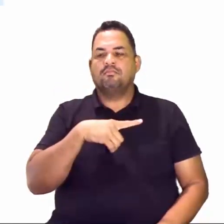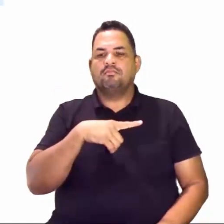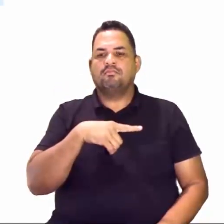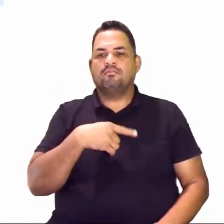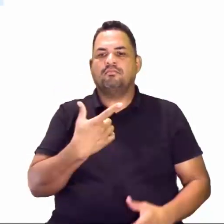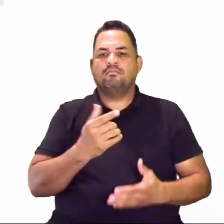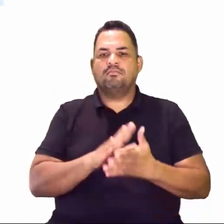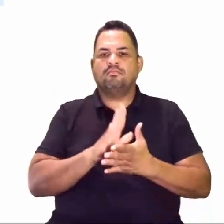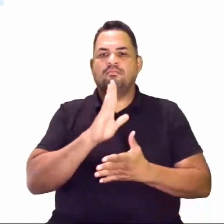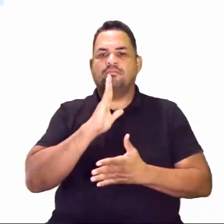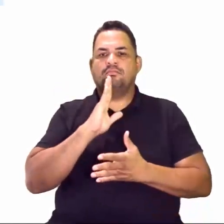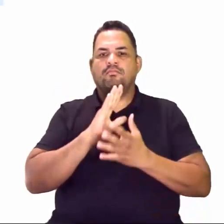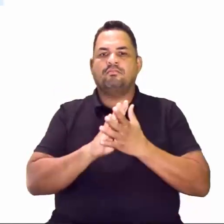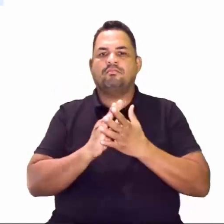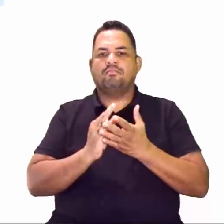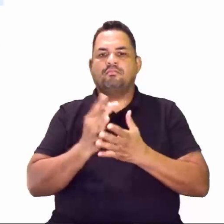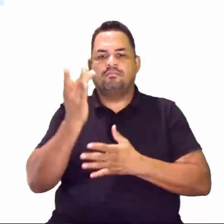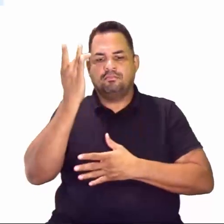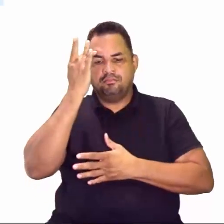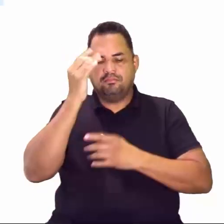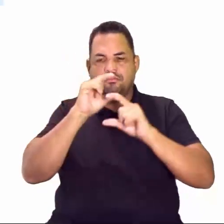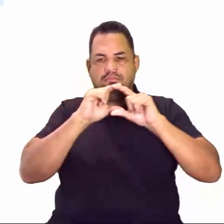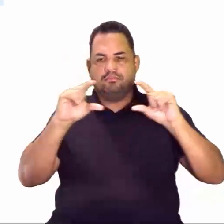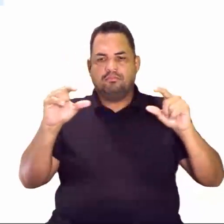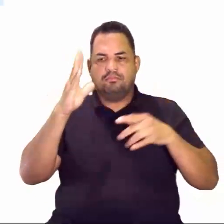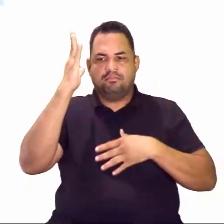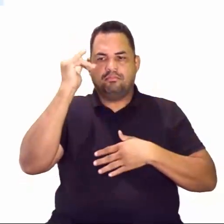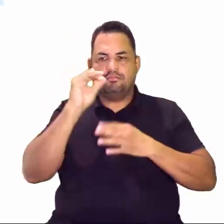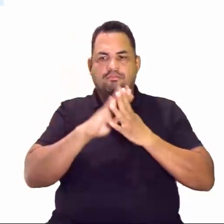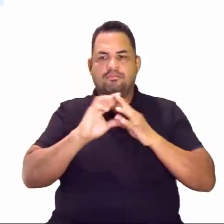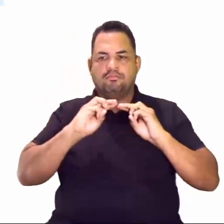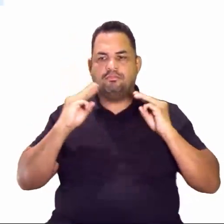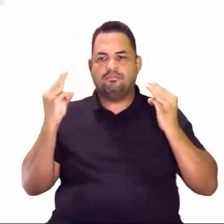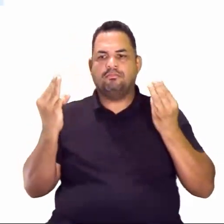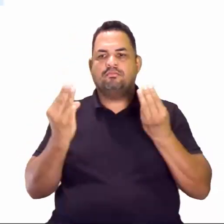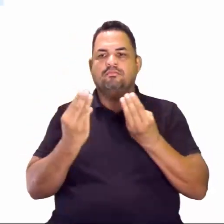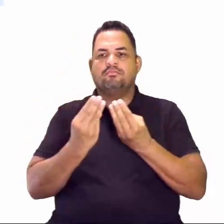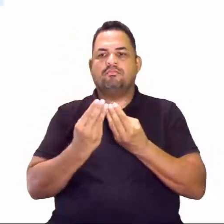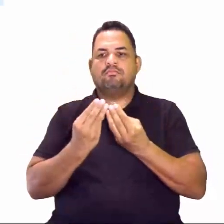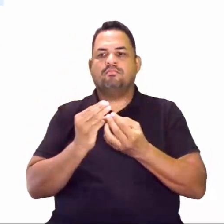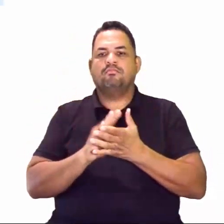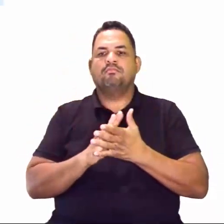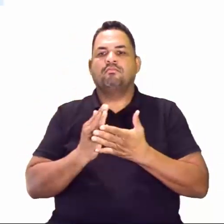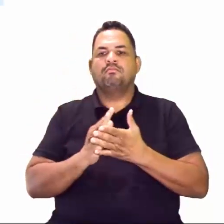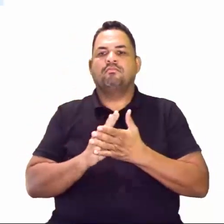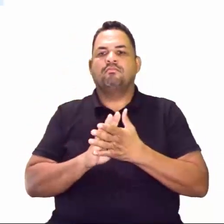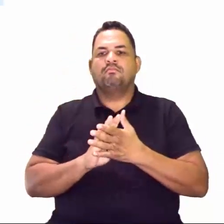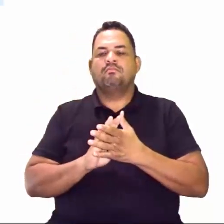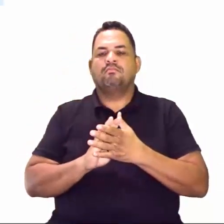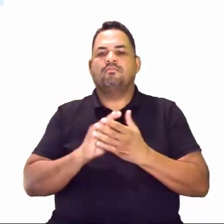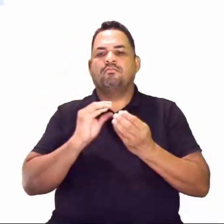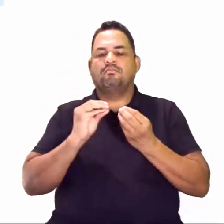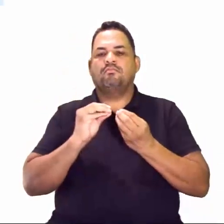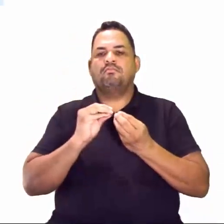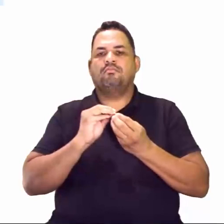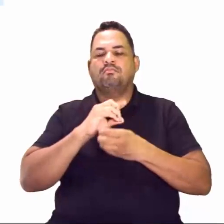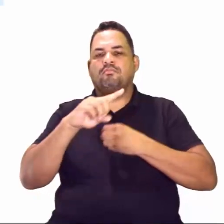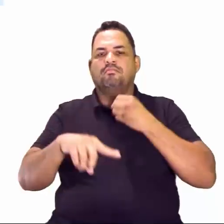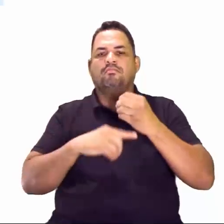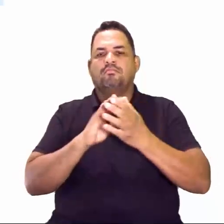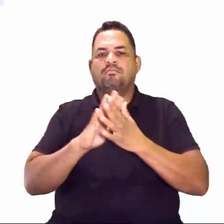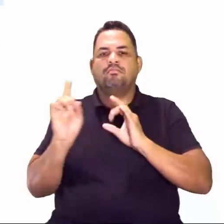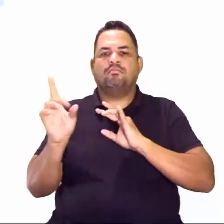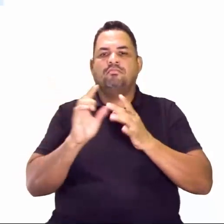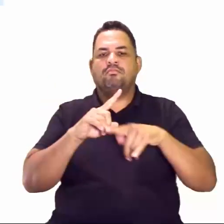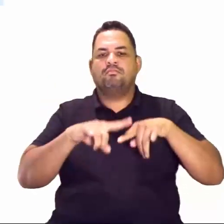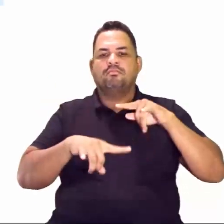que conhecemos a fórmula, saber a massa atômica ou a massa molar de cada elemento químico que